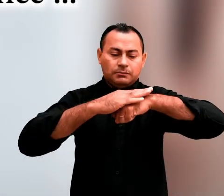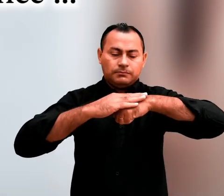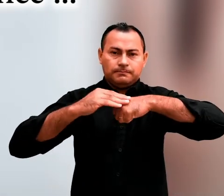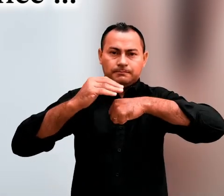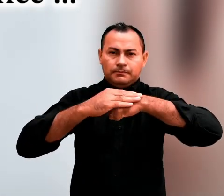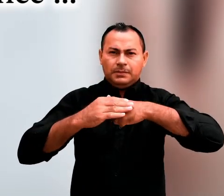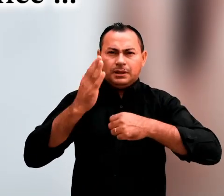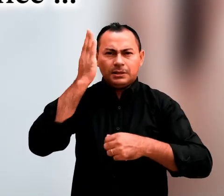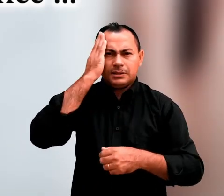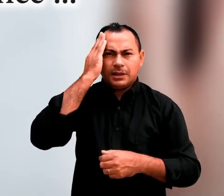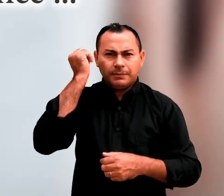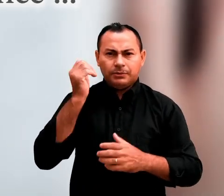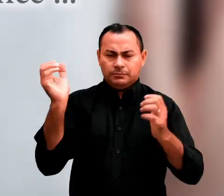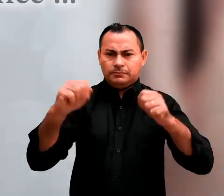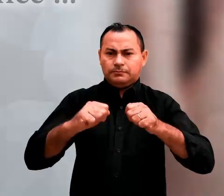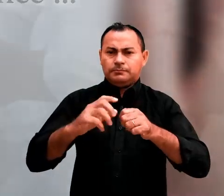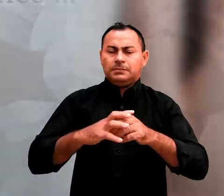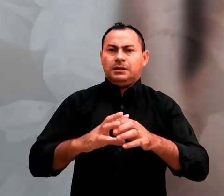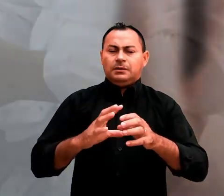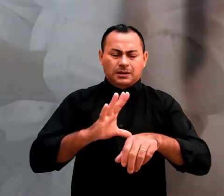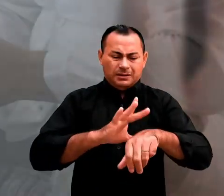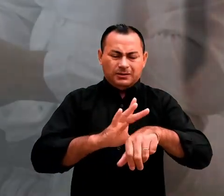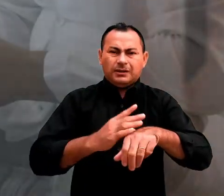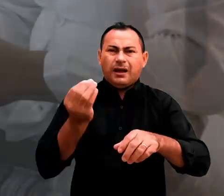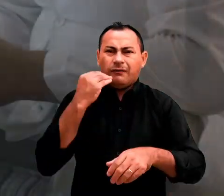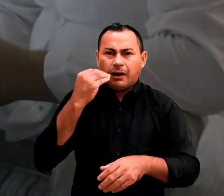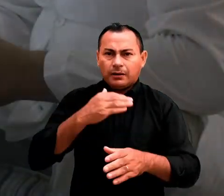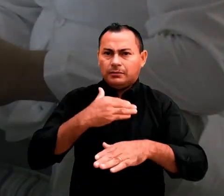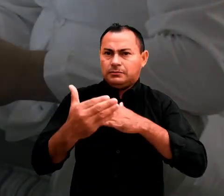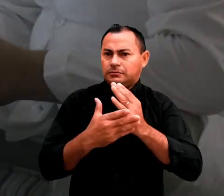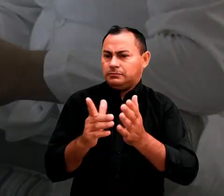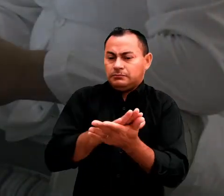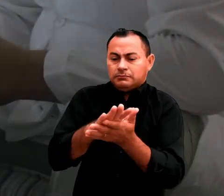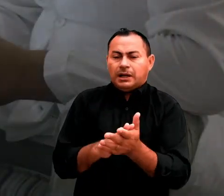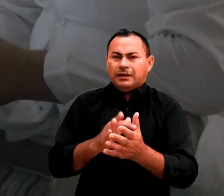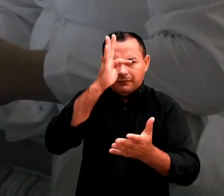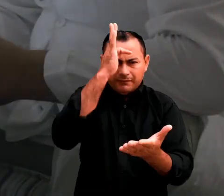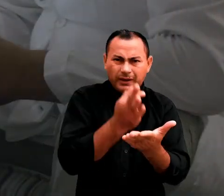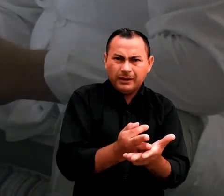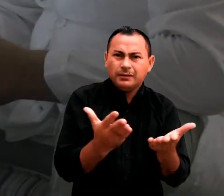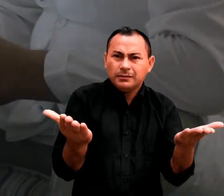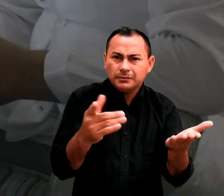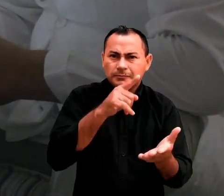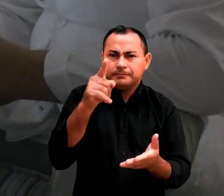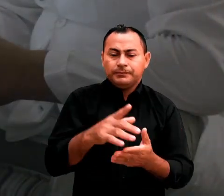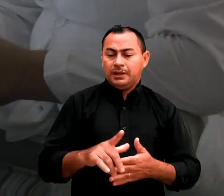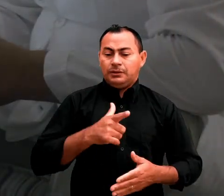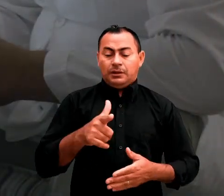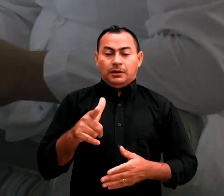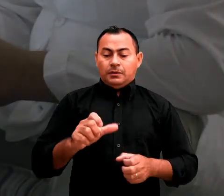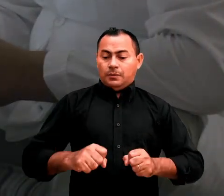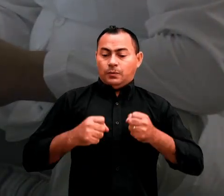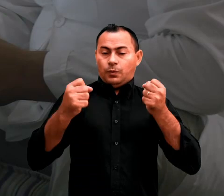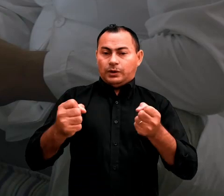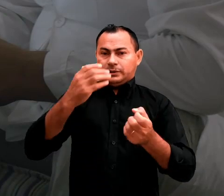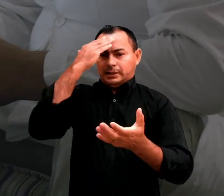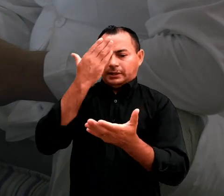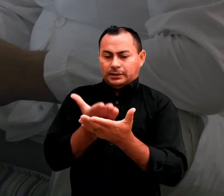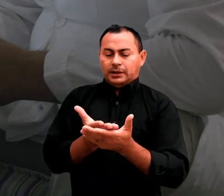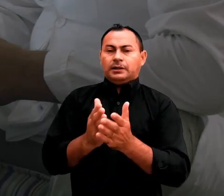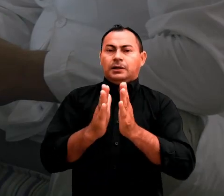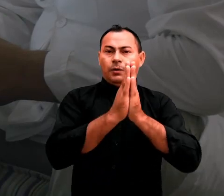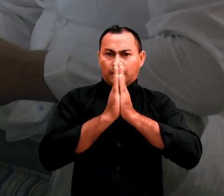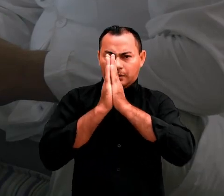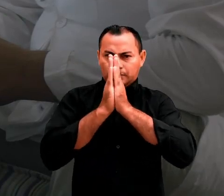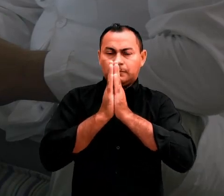consolação. Você sabia que é possível ficar tão doente e fraco a ponto de não ter mais fé? Não ter forças para crer e